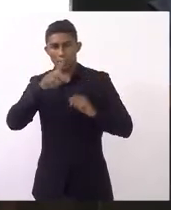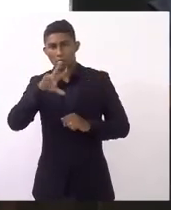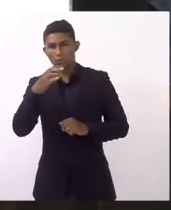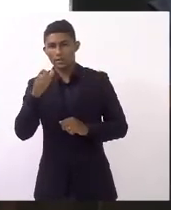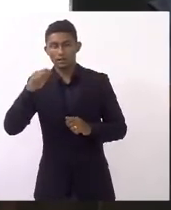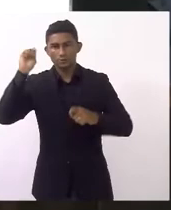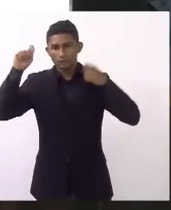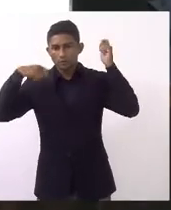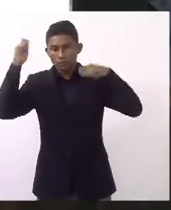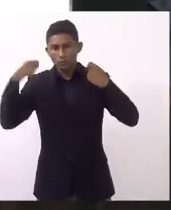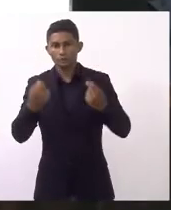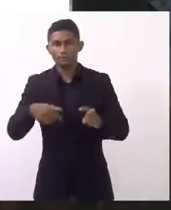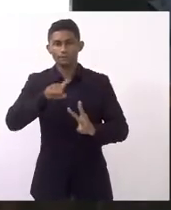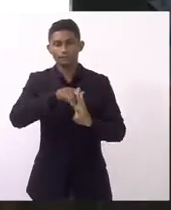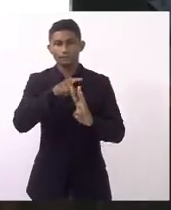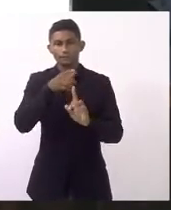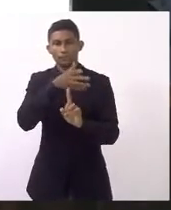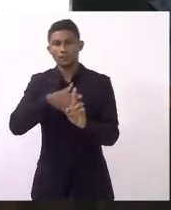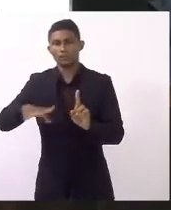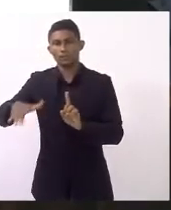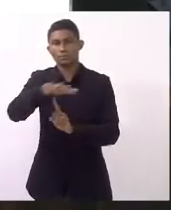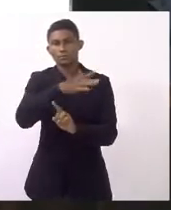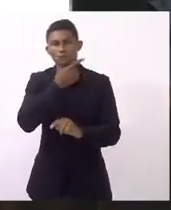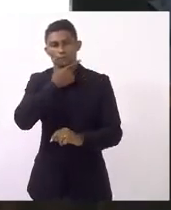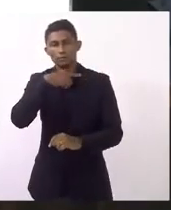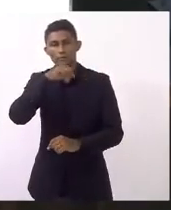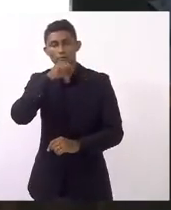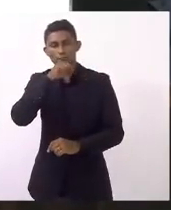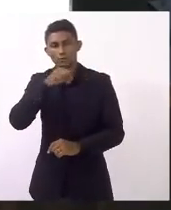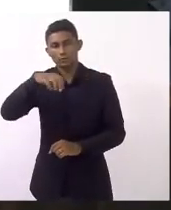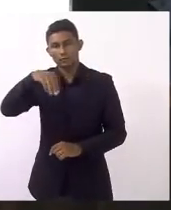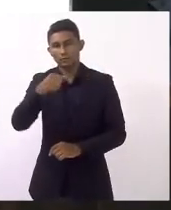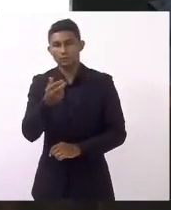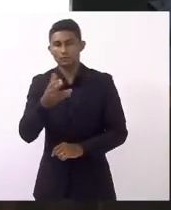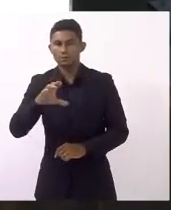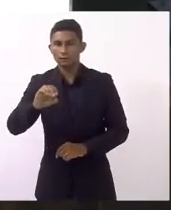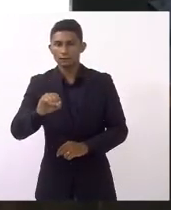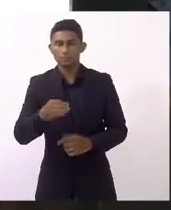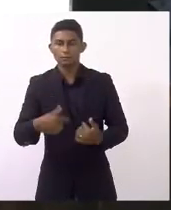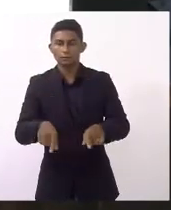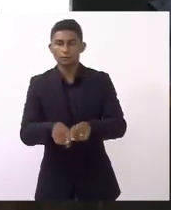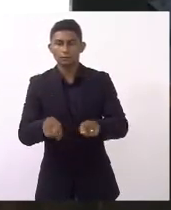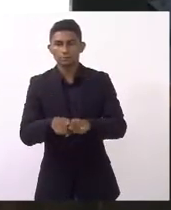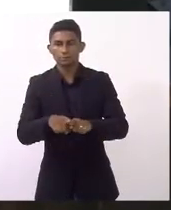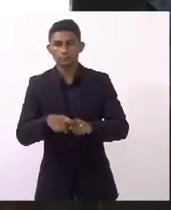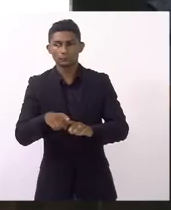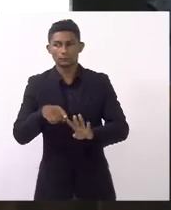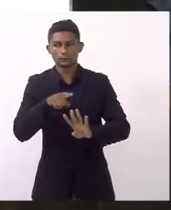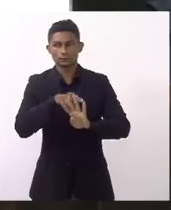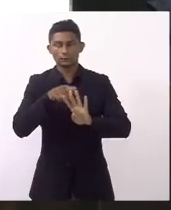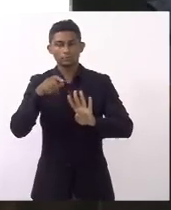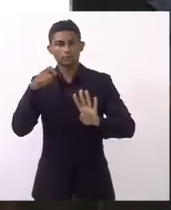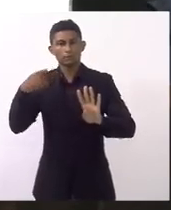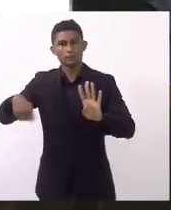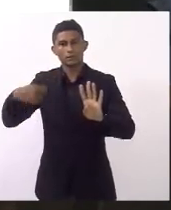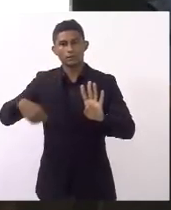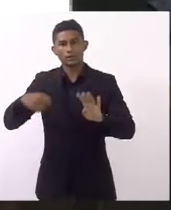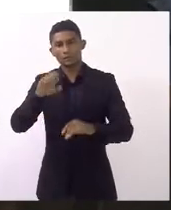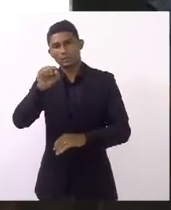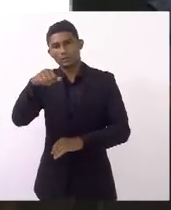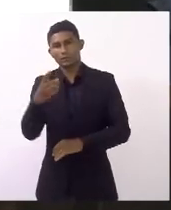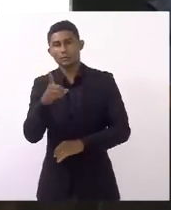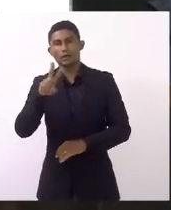de Iemanjá do pai Márcio babazinho da ekede Sandra Regina gostaria